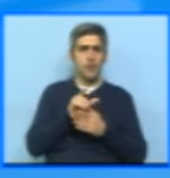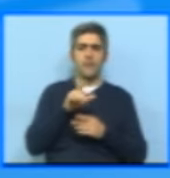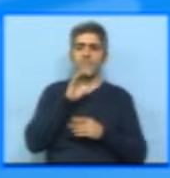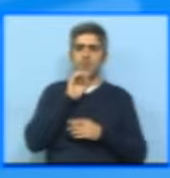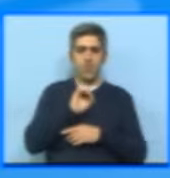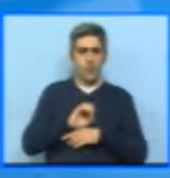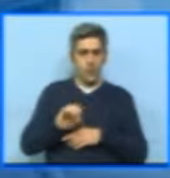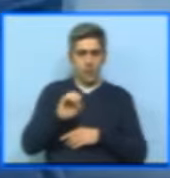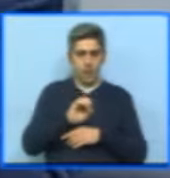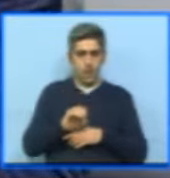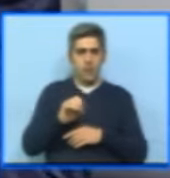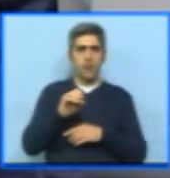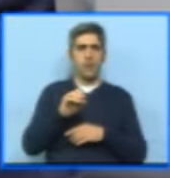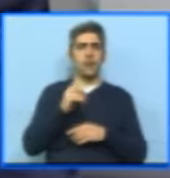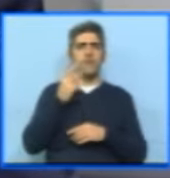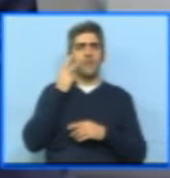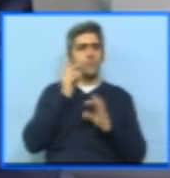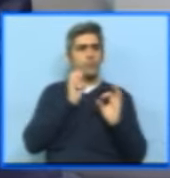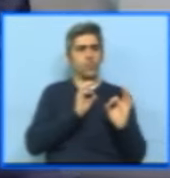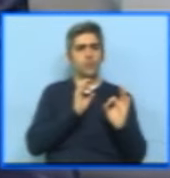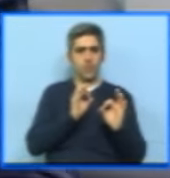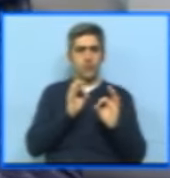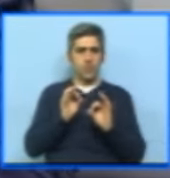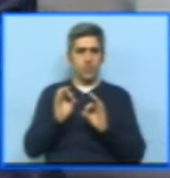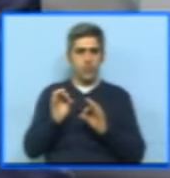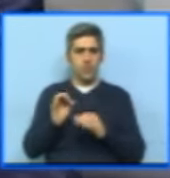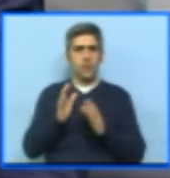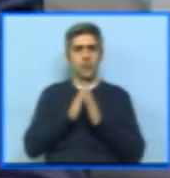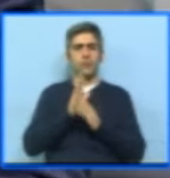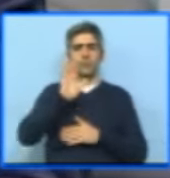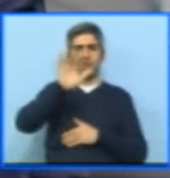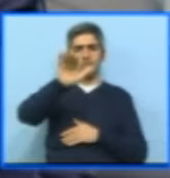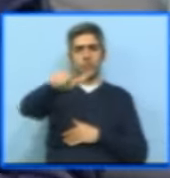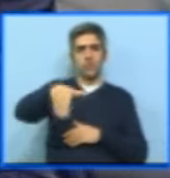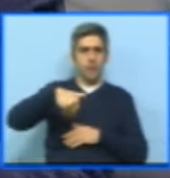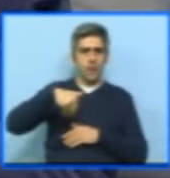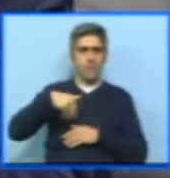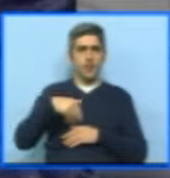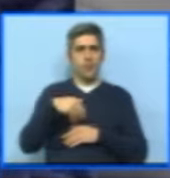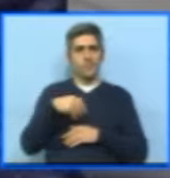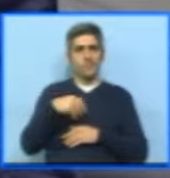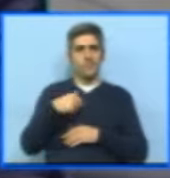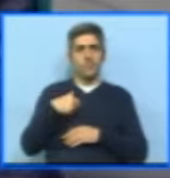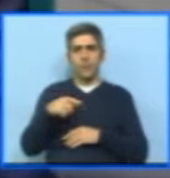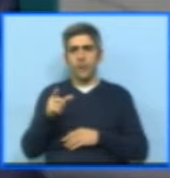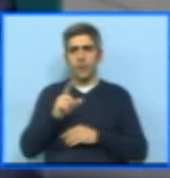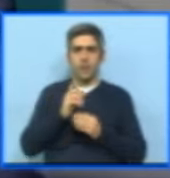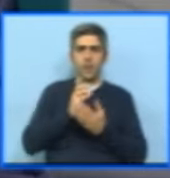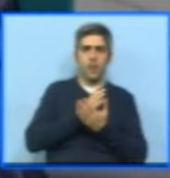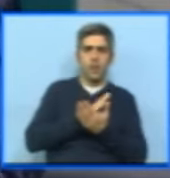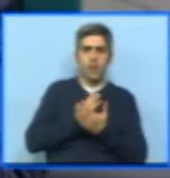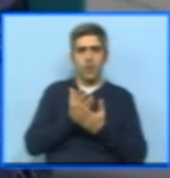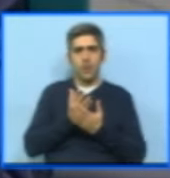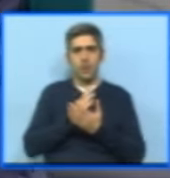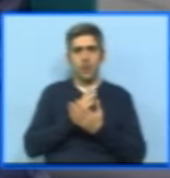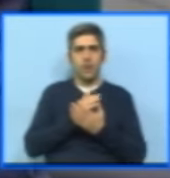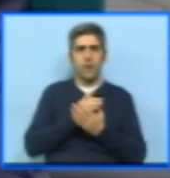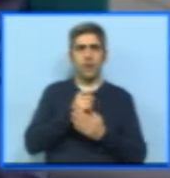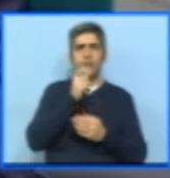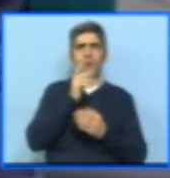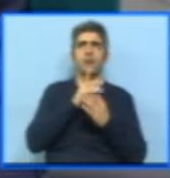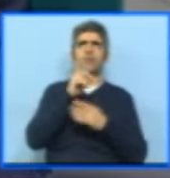filhos, já com a vida toda arrumadinha, Deus chama-o e ele, não vou, fica atarantado, e a palavra